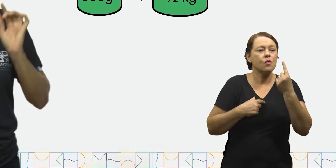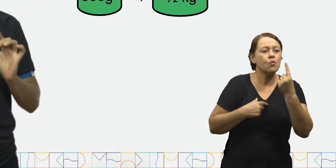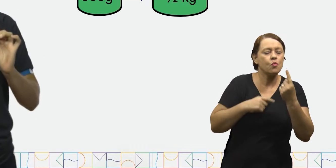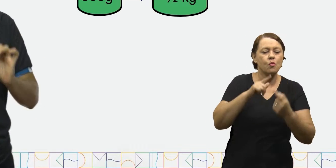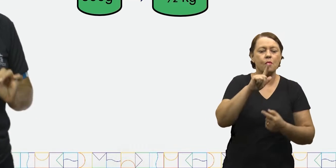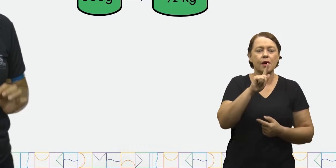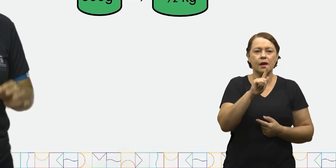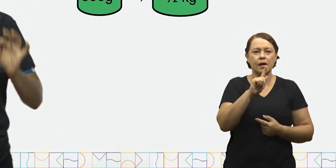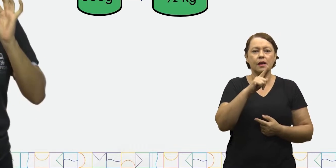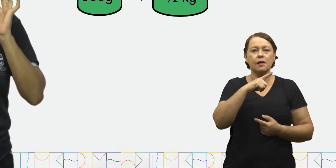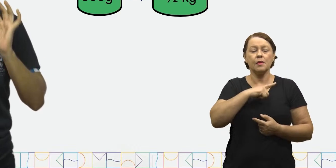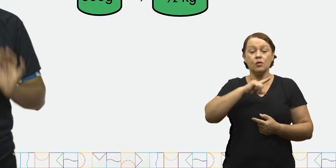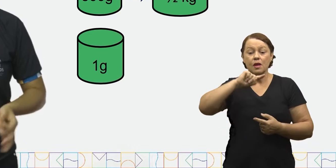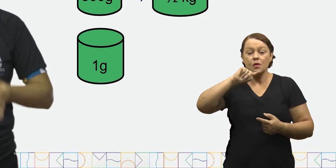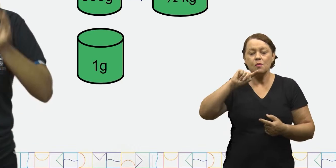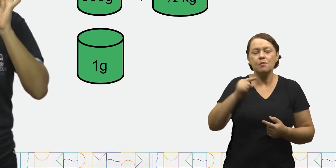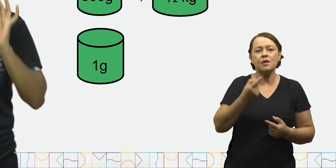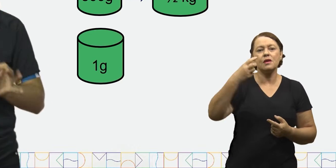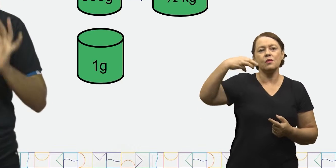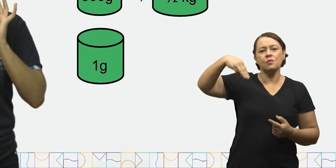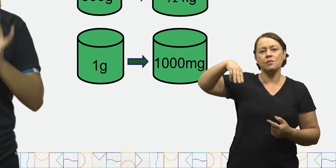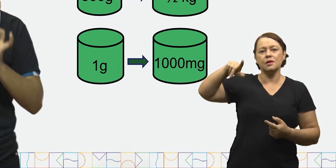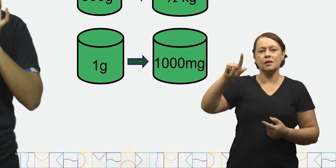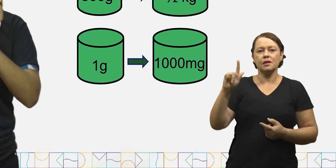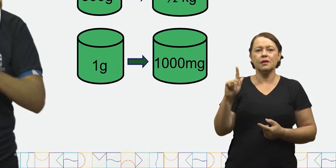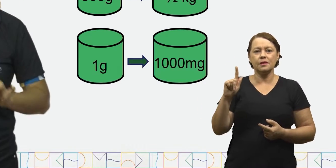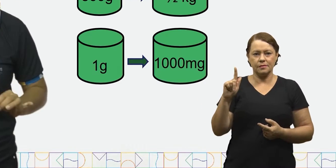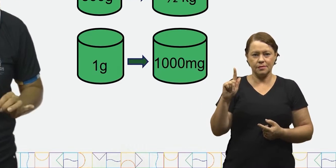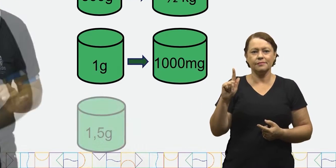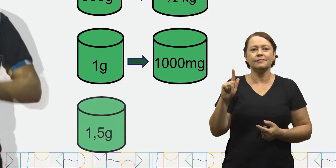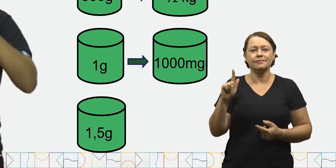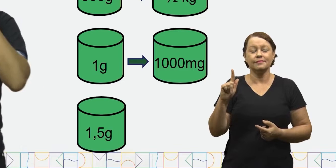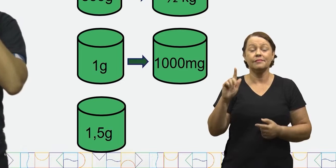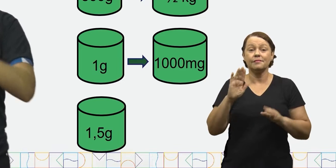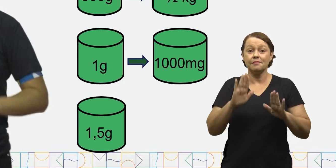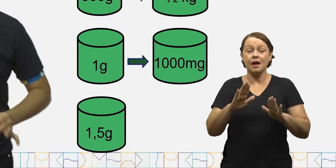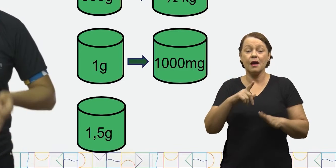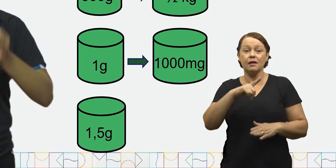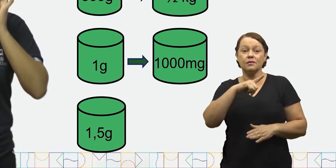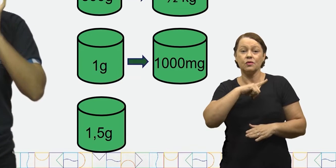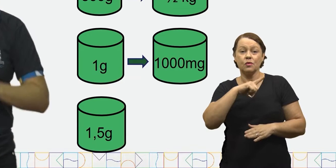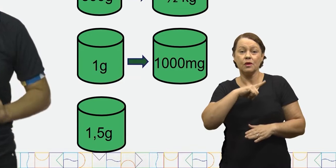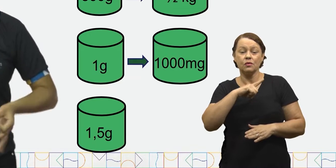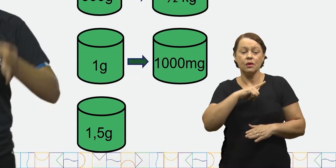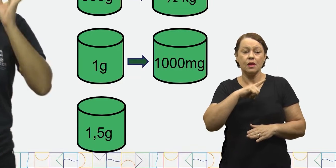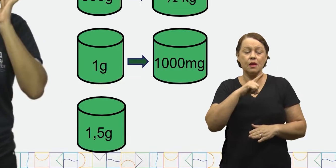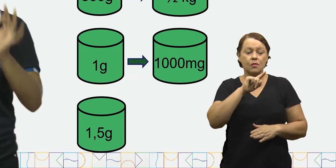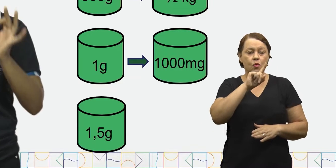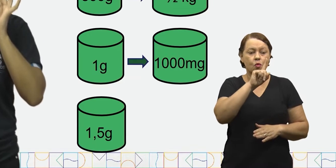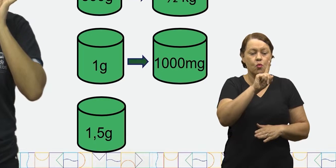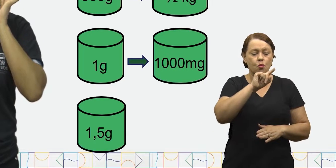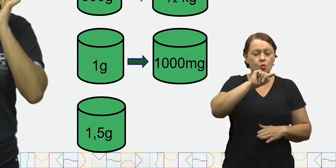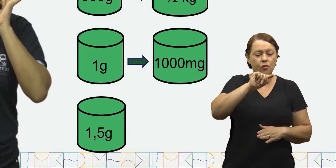E para 1 grama, eu tenho 1000 miligramas. E quando temos